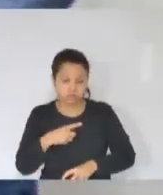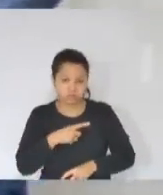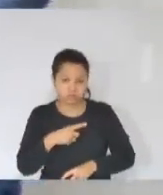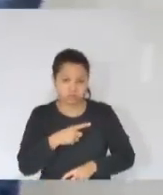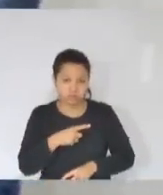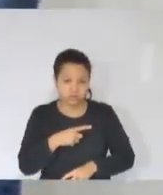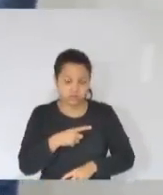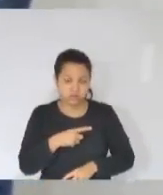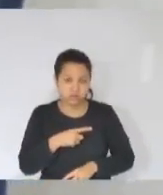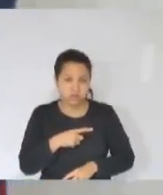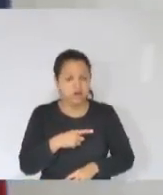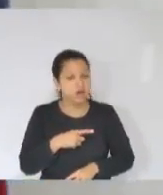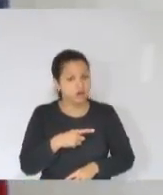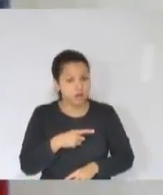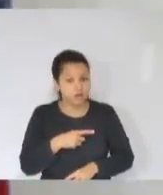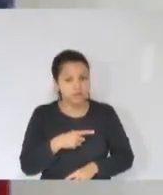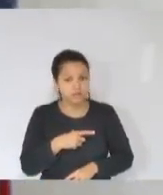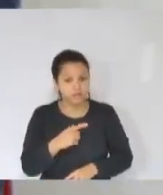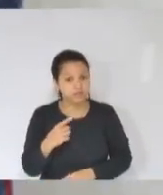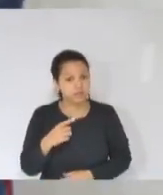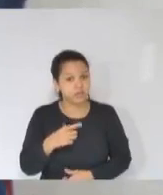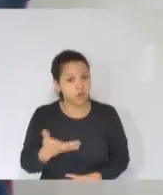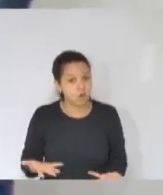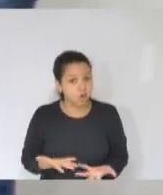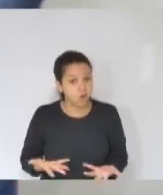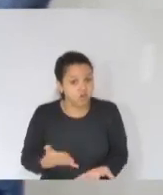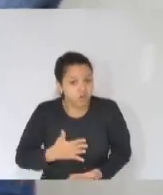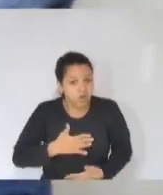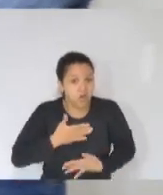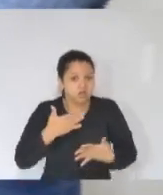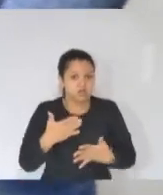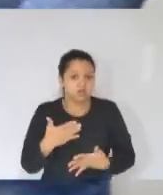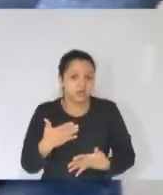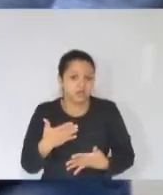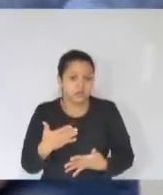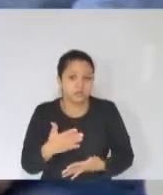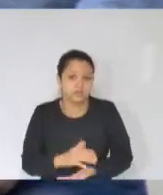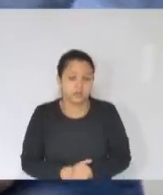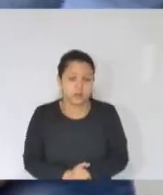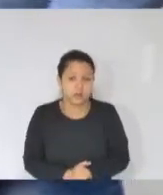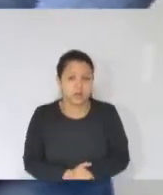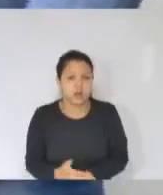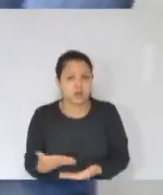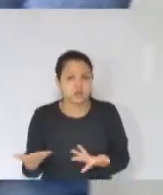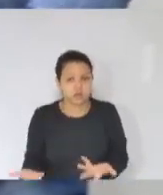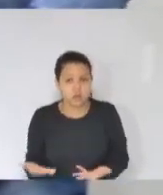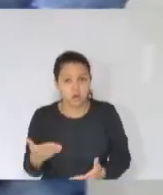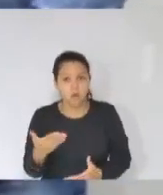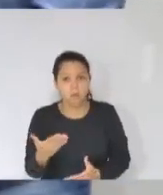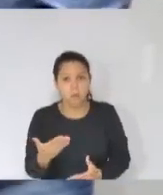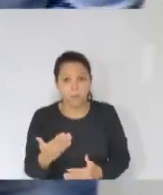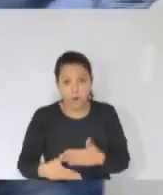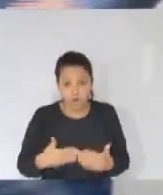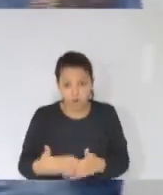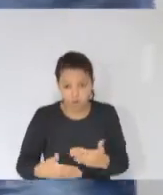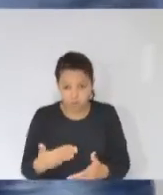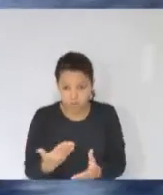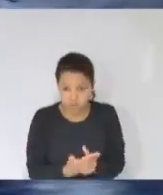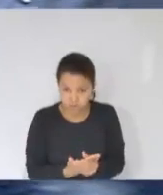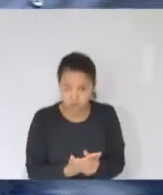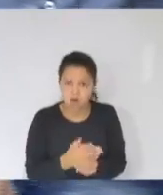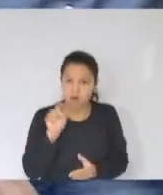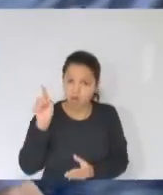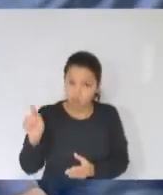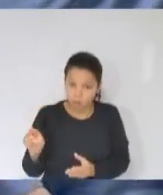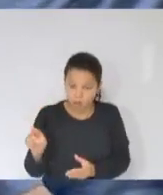que pega realmente o agricultor de surpresa. Então, o processo está circulando em Brasília.